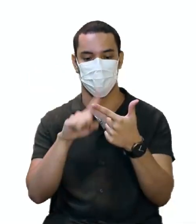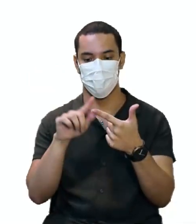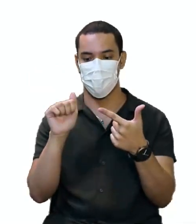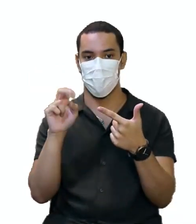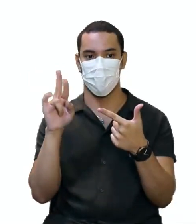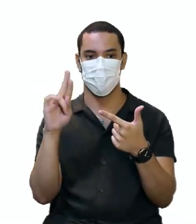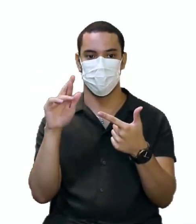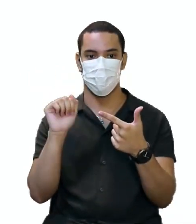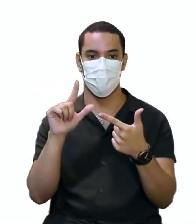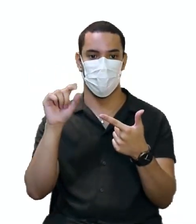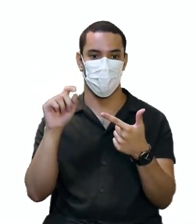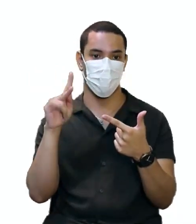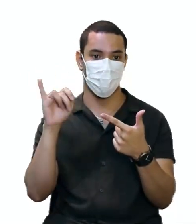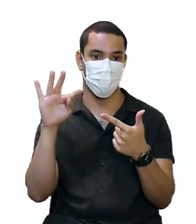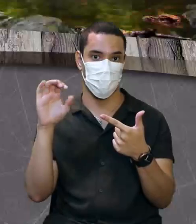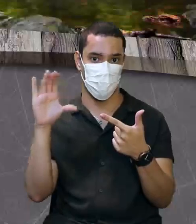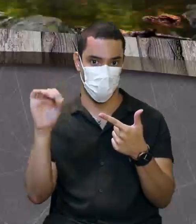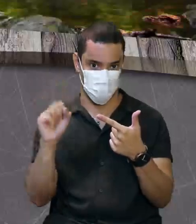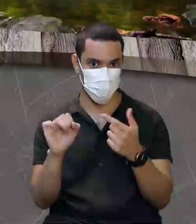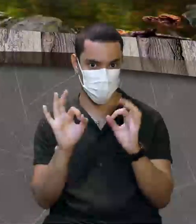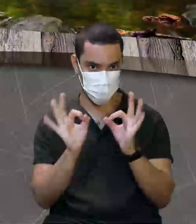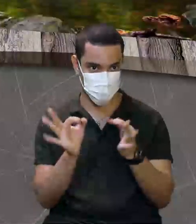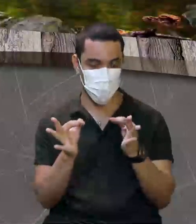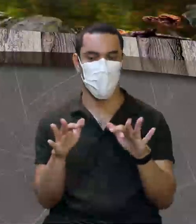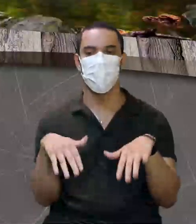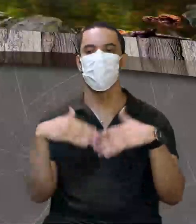australopitecos. Então, olha aqui para mim.